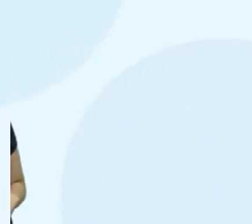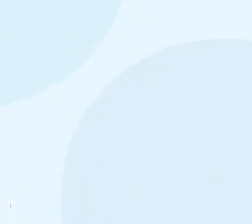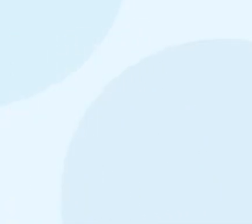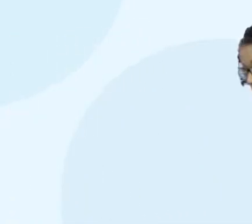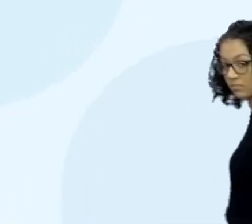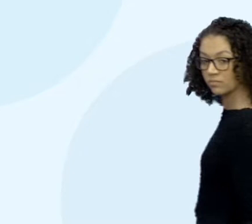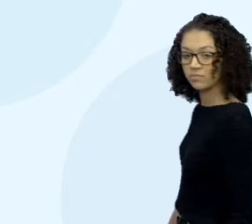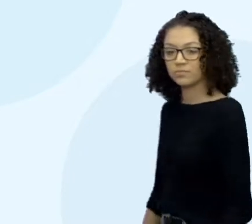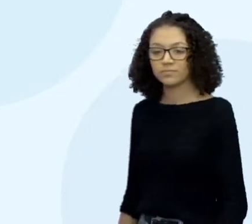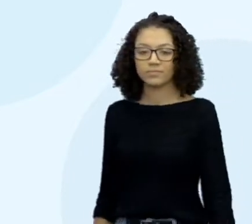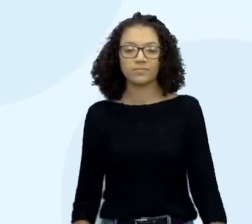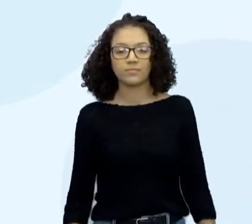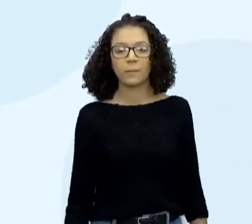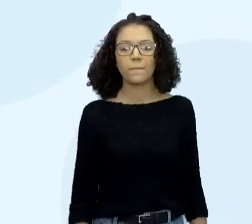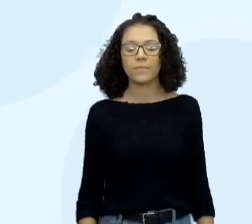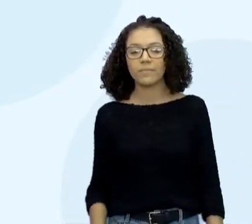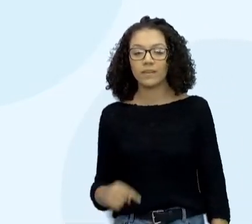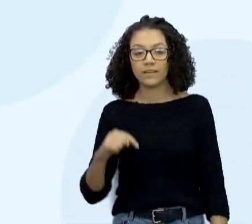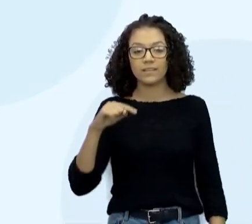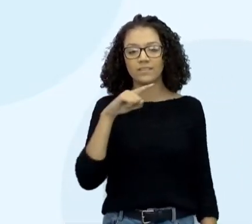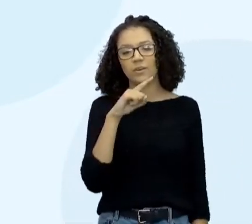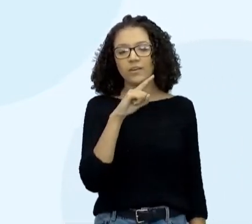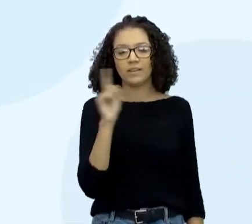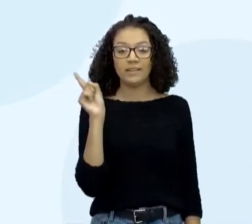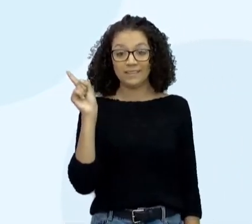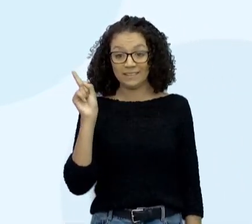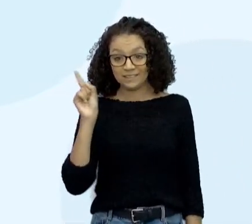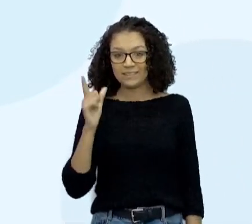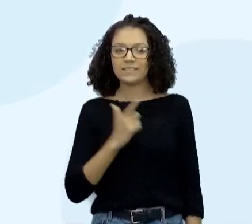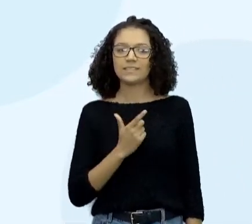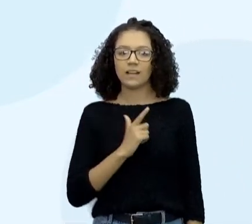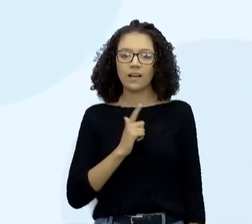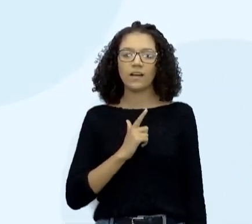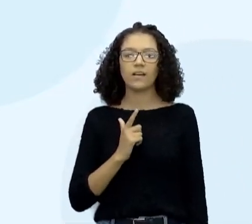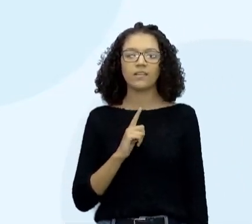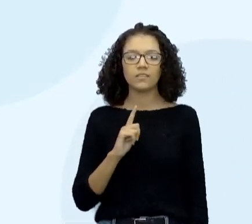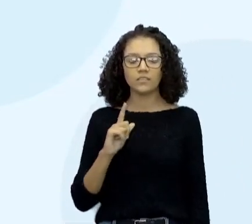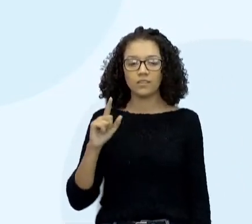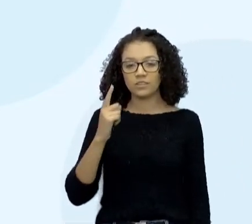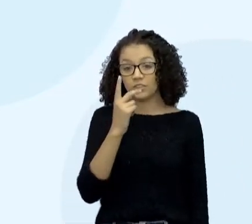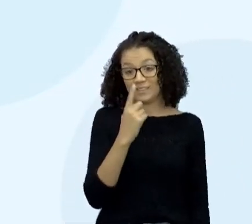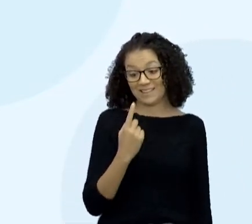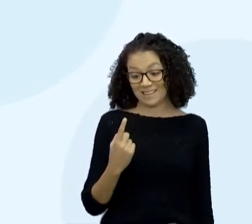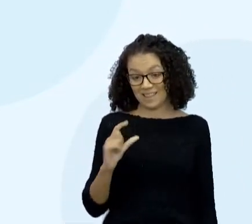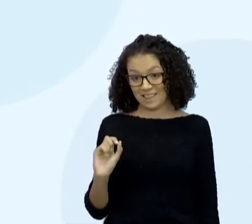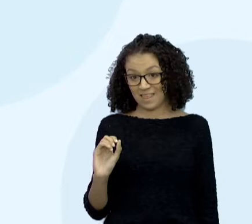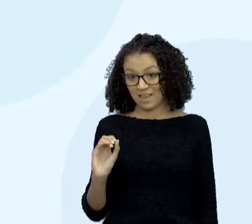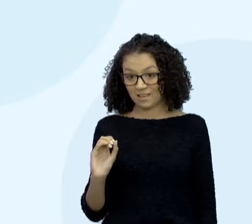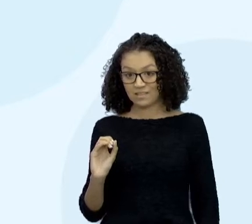né, significativa, mostrando aí, né, de 10 a 20